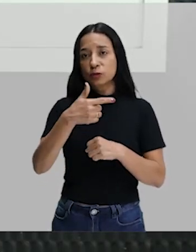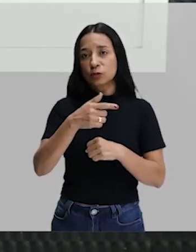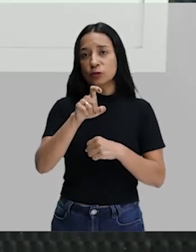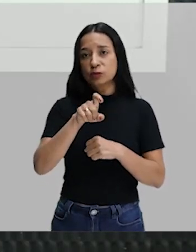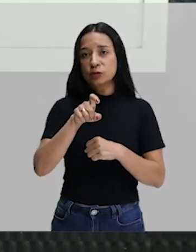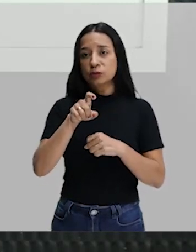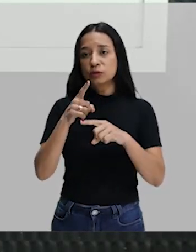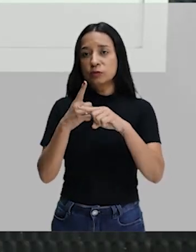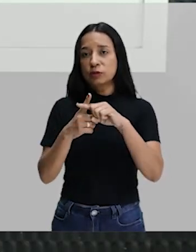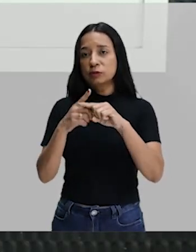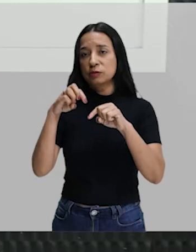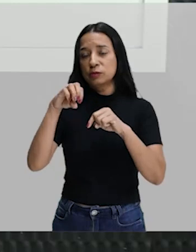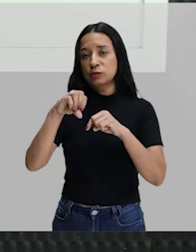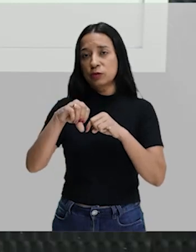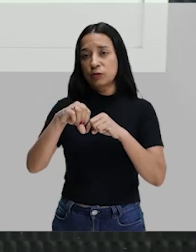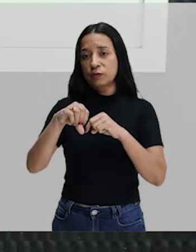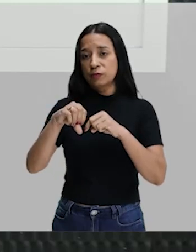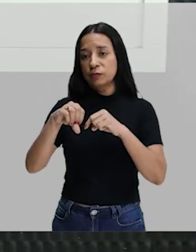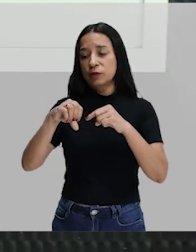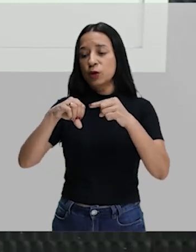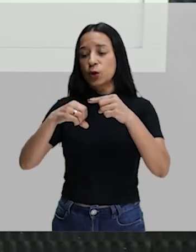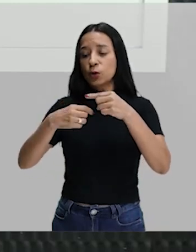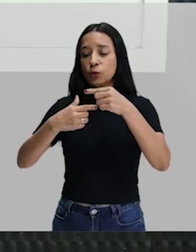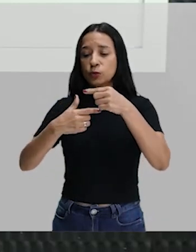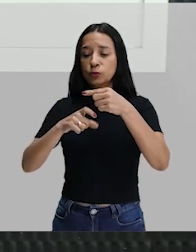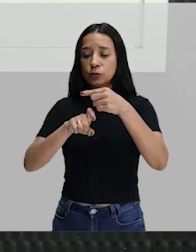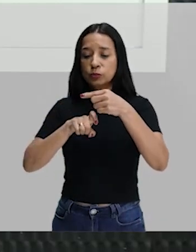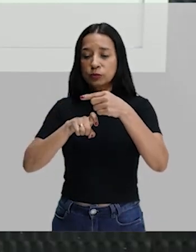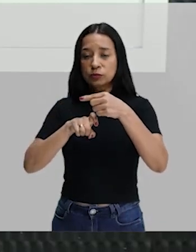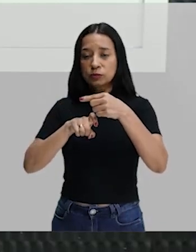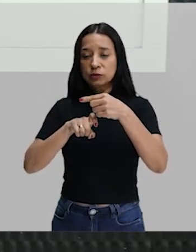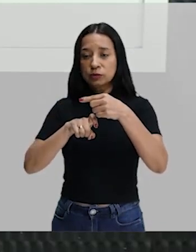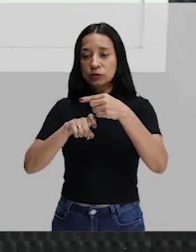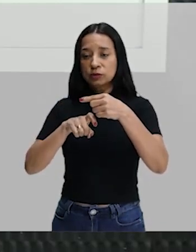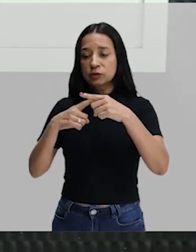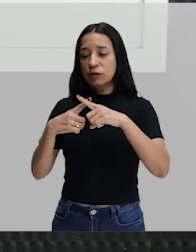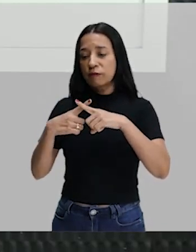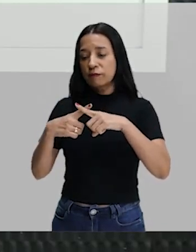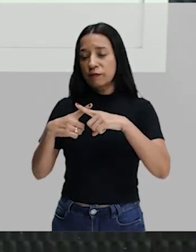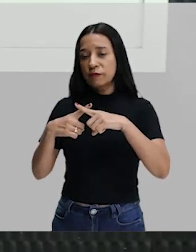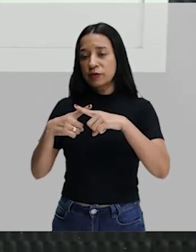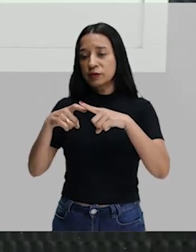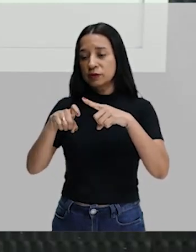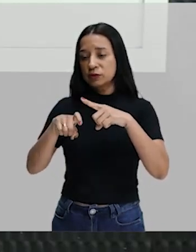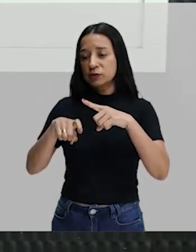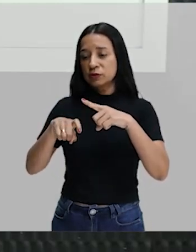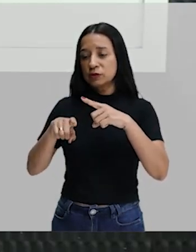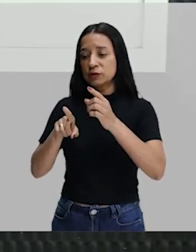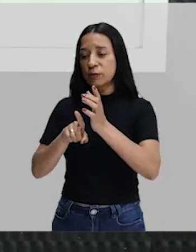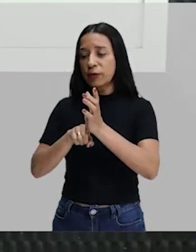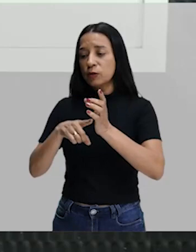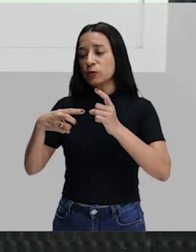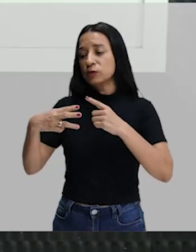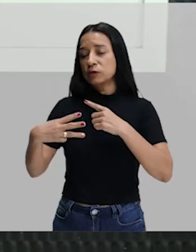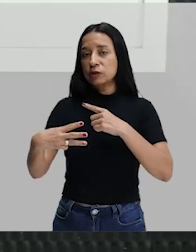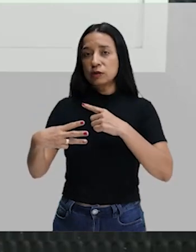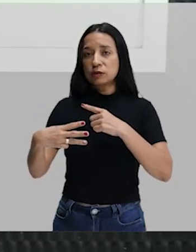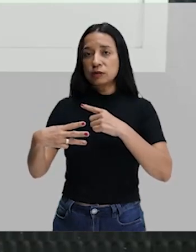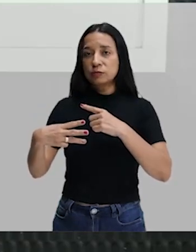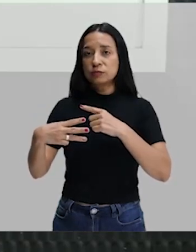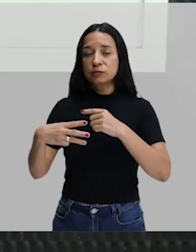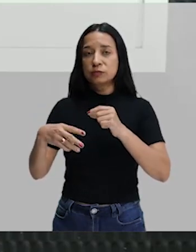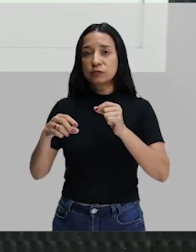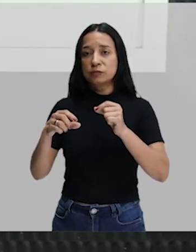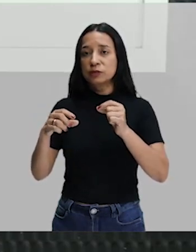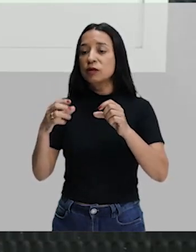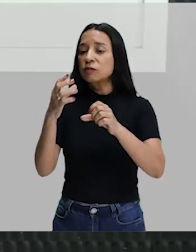9, sobre x multiplicado por x menos 3. Turma, aqui eu vou fazer